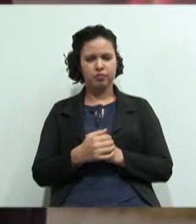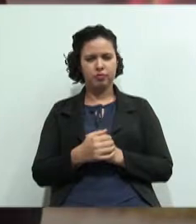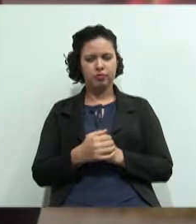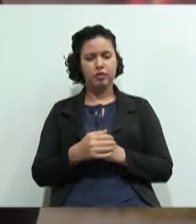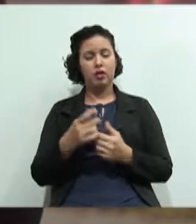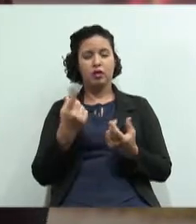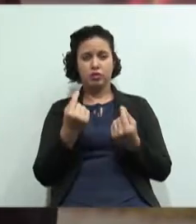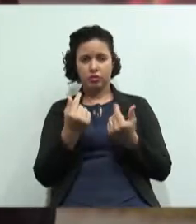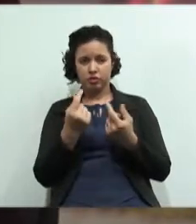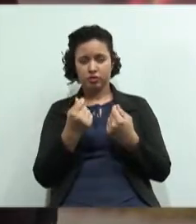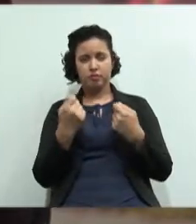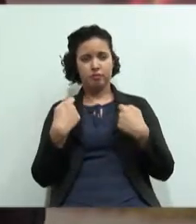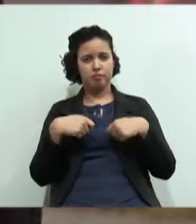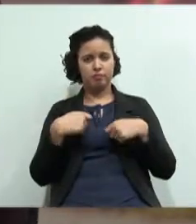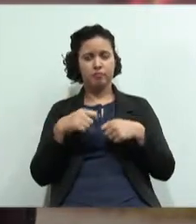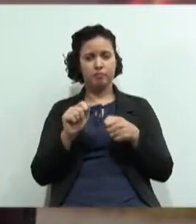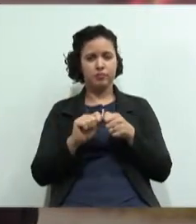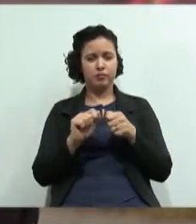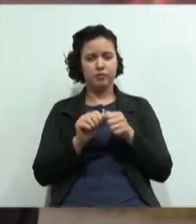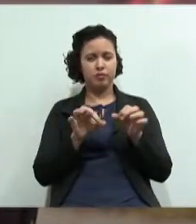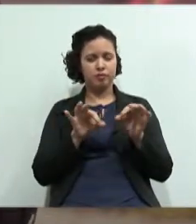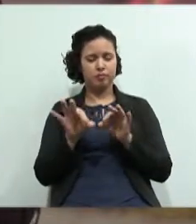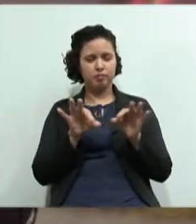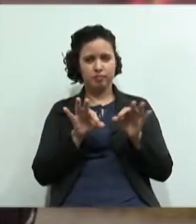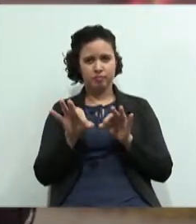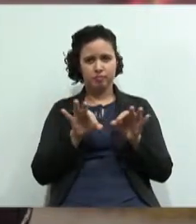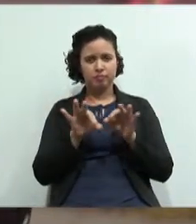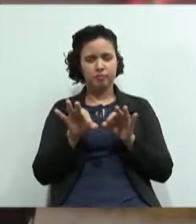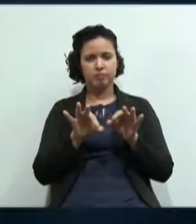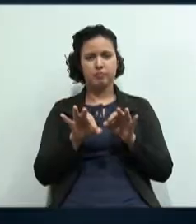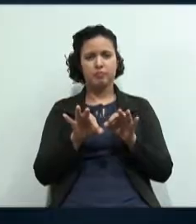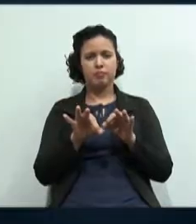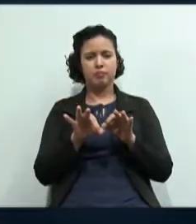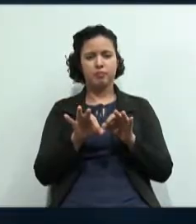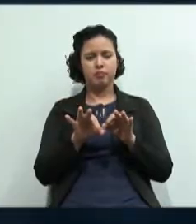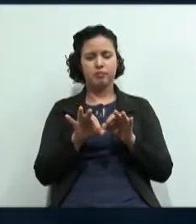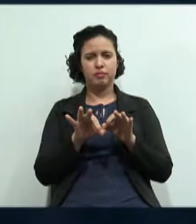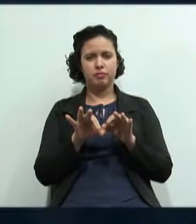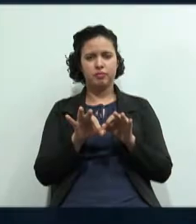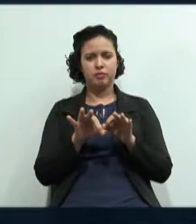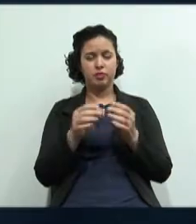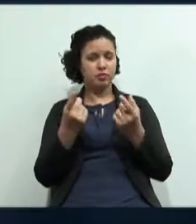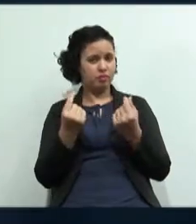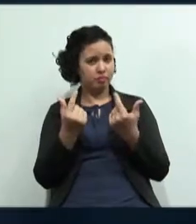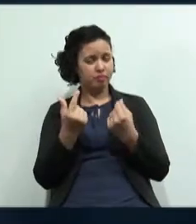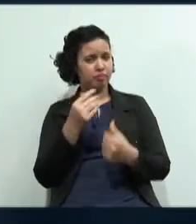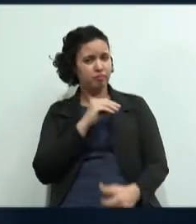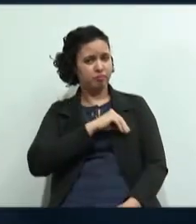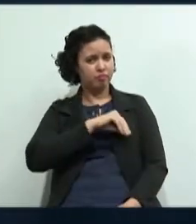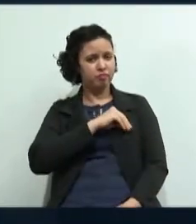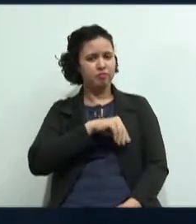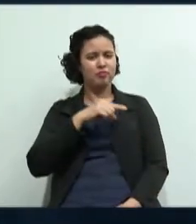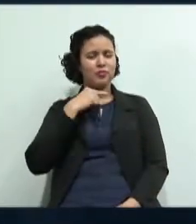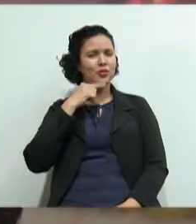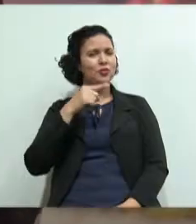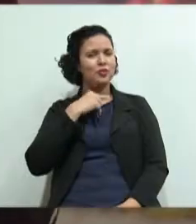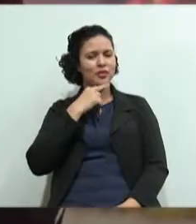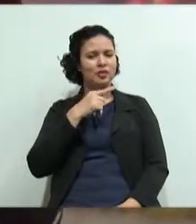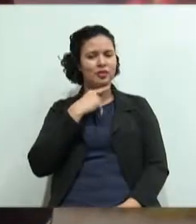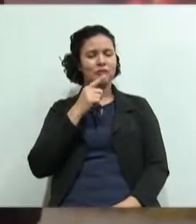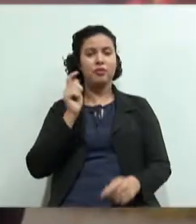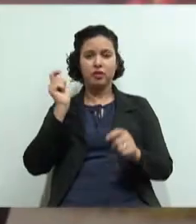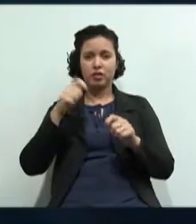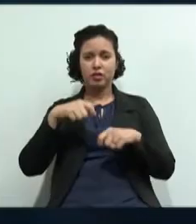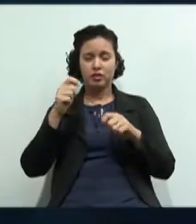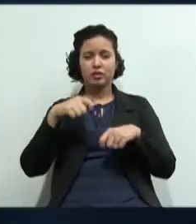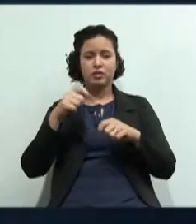Sabe o que você tem que fazer? É um planejamento. Planejamento. Uhum. Com o salário que eu ganho, não dá, não tem como. Dá,